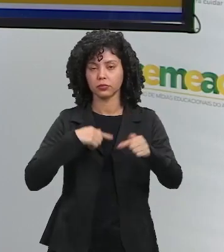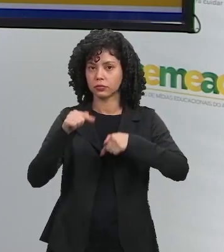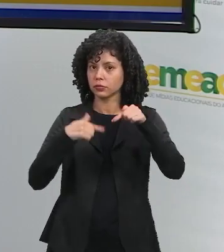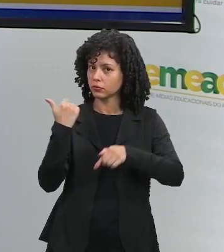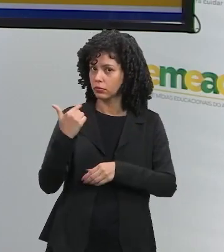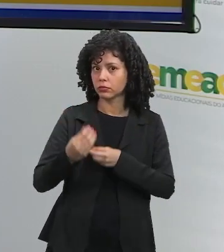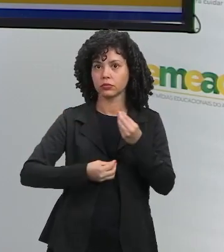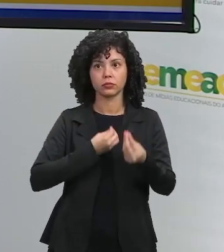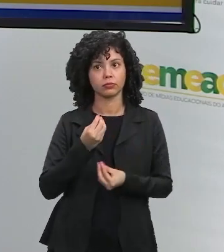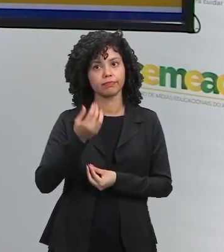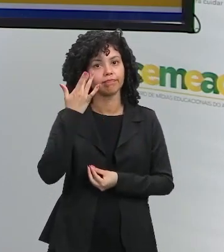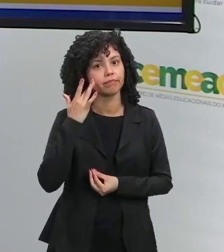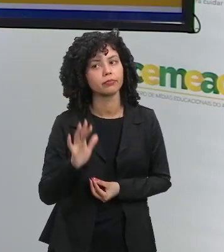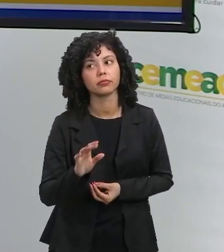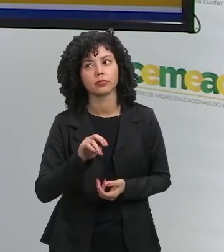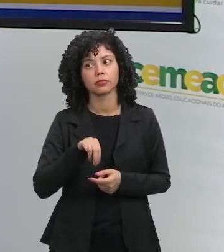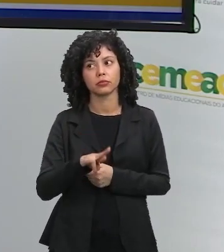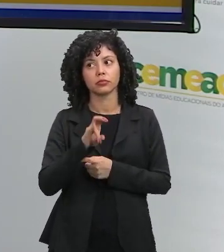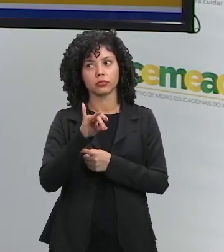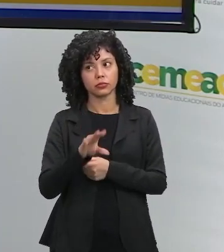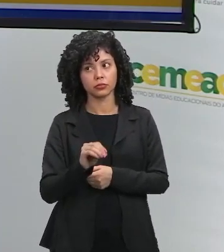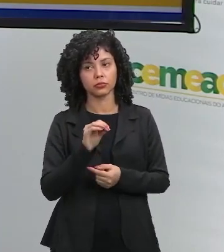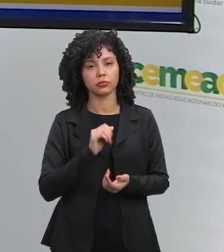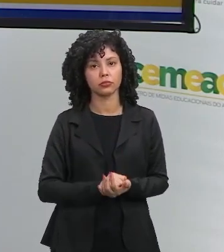tem como você saber se é